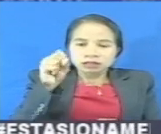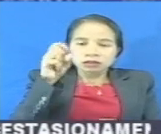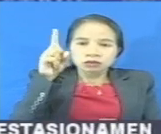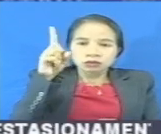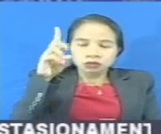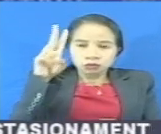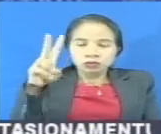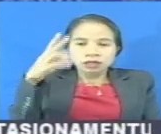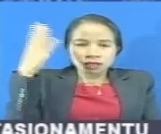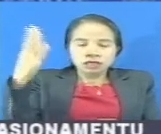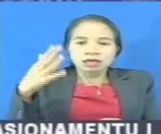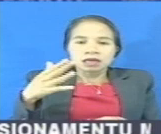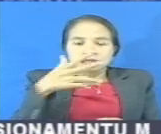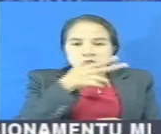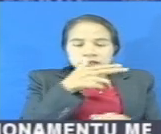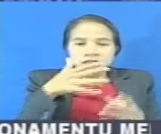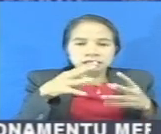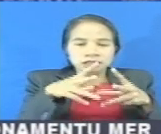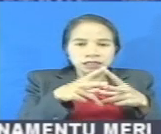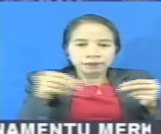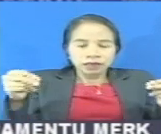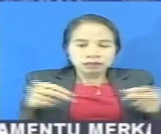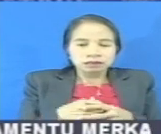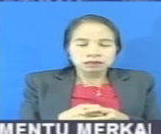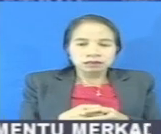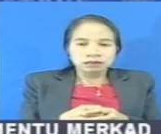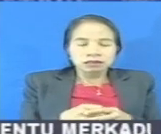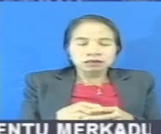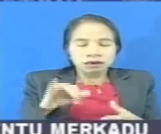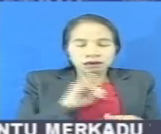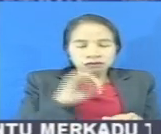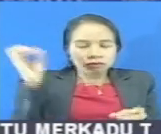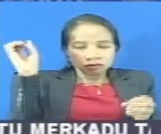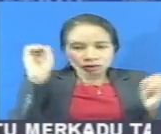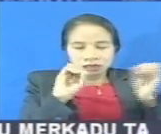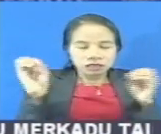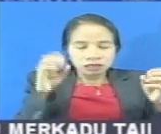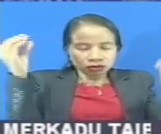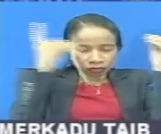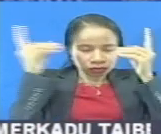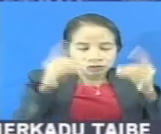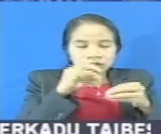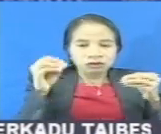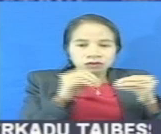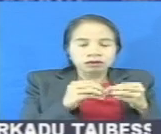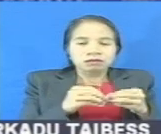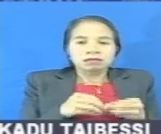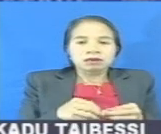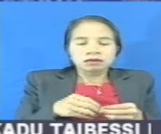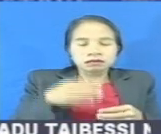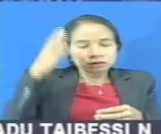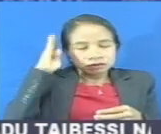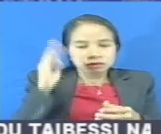Não é uma dúvida quando a pessoa refere a minha mérito, a minha conhecimento.